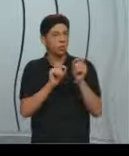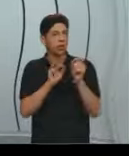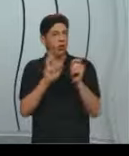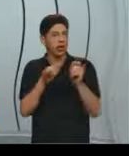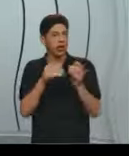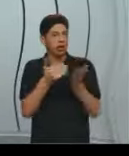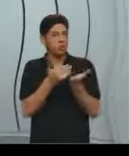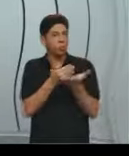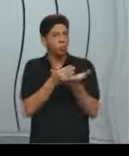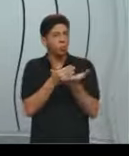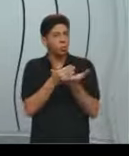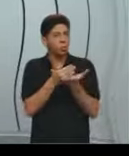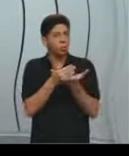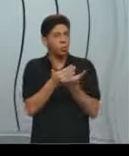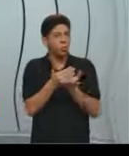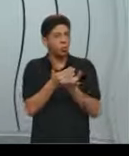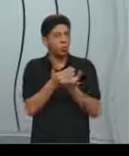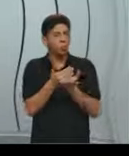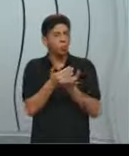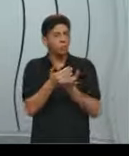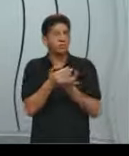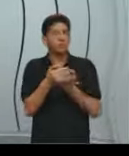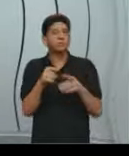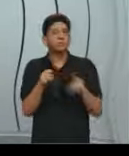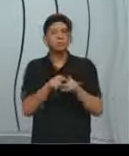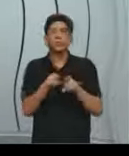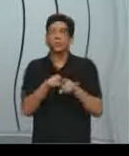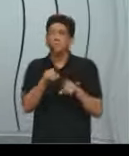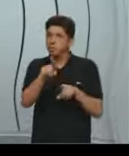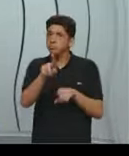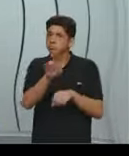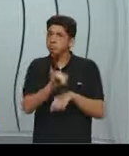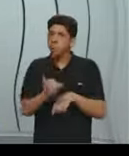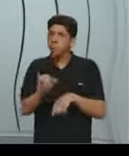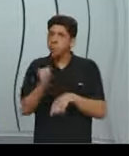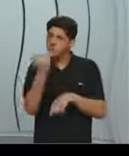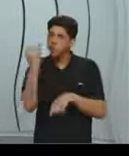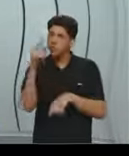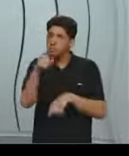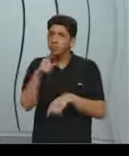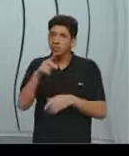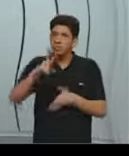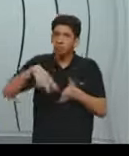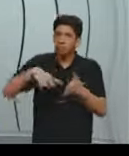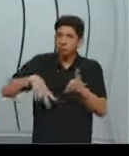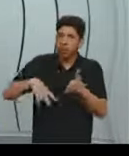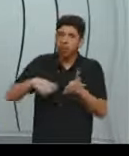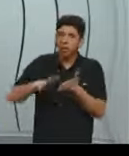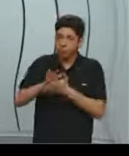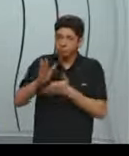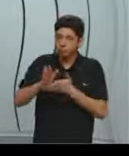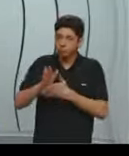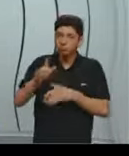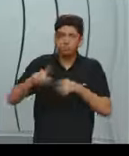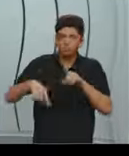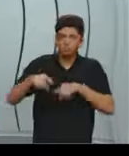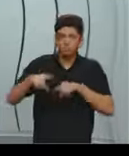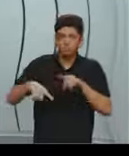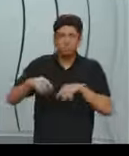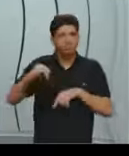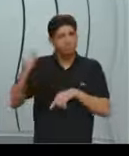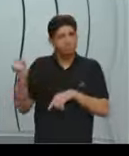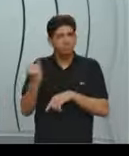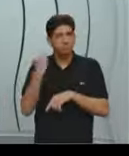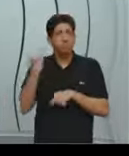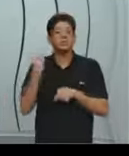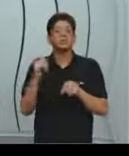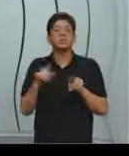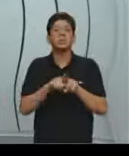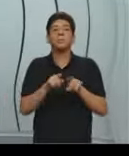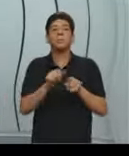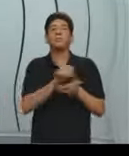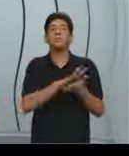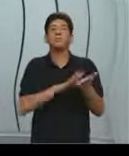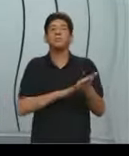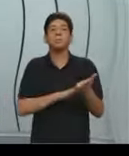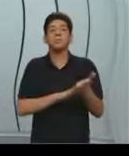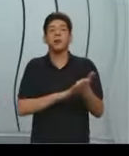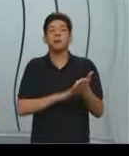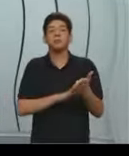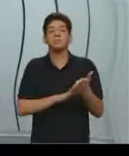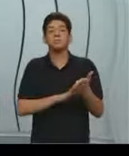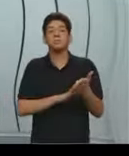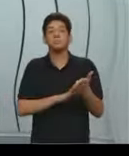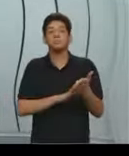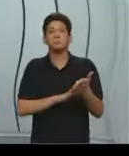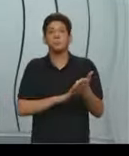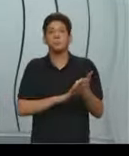e um convite a fazer a leitura do material né que é importantíssimo é imprescindível tanto fazer o material como resolver as atividades né